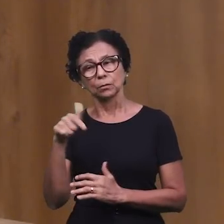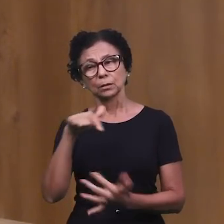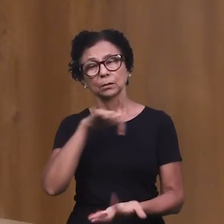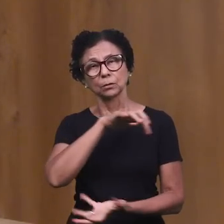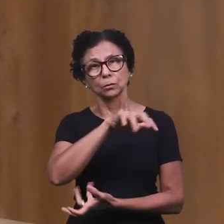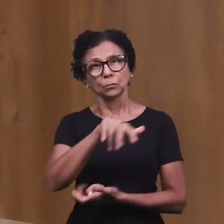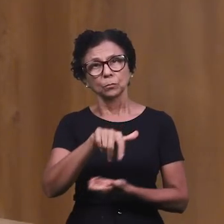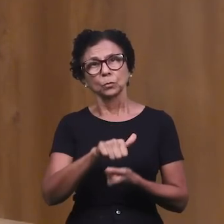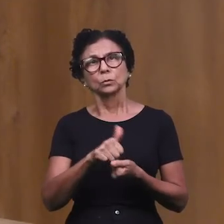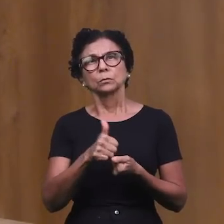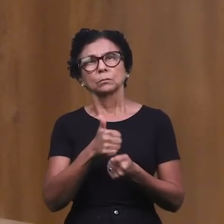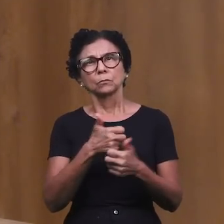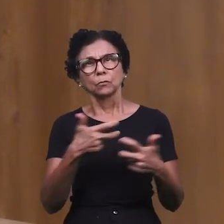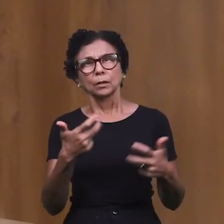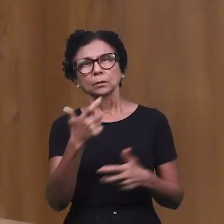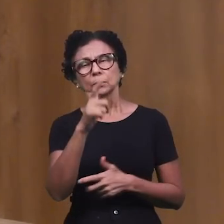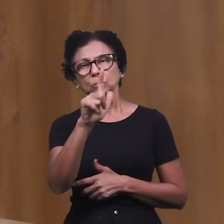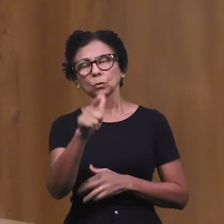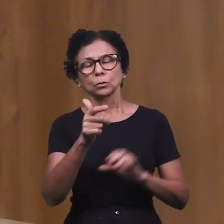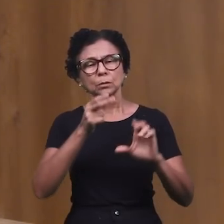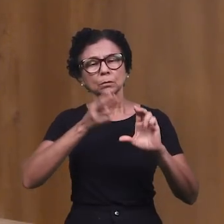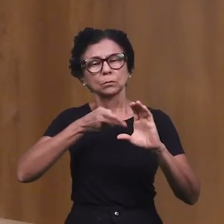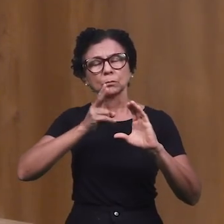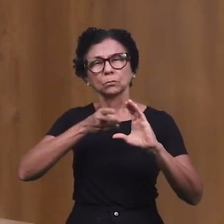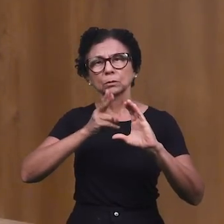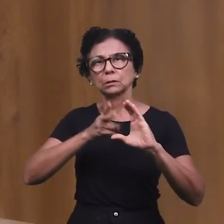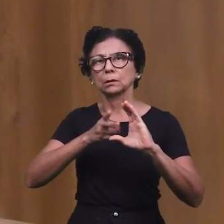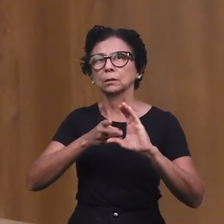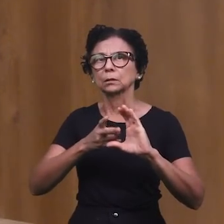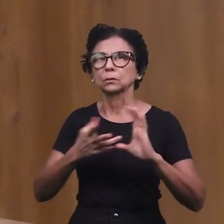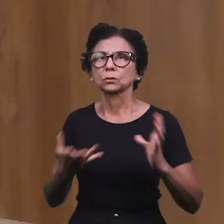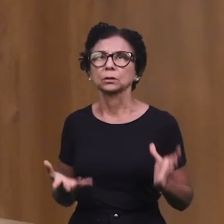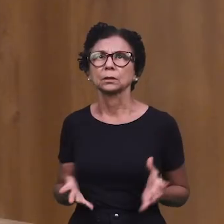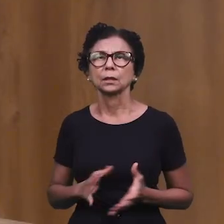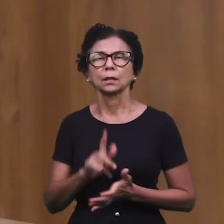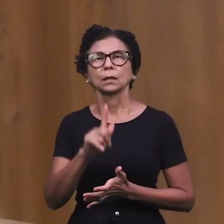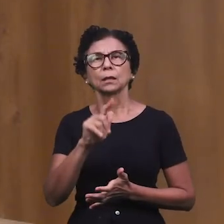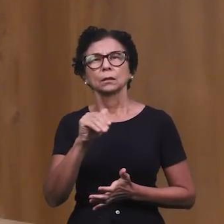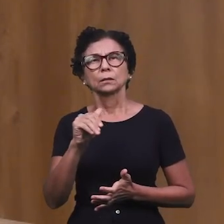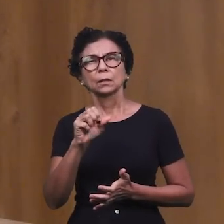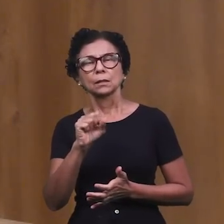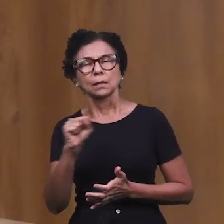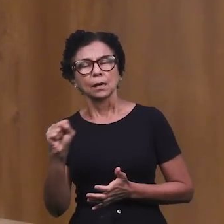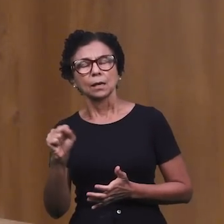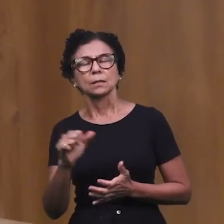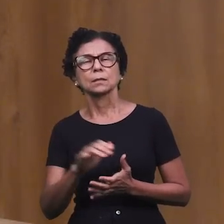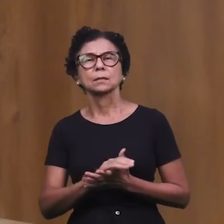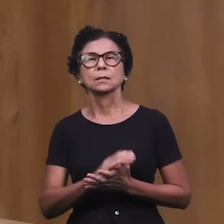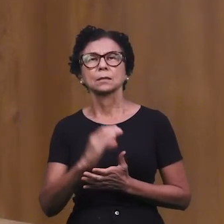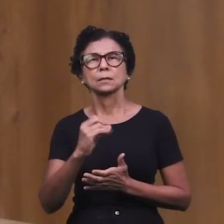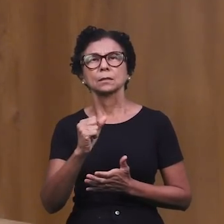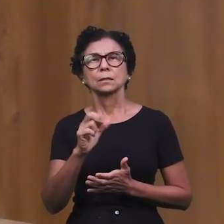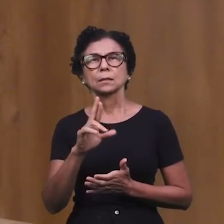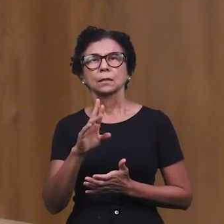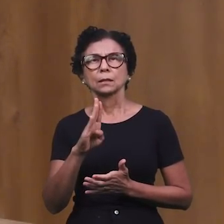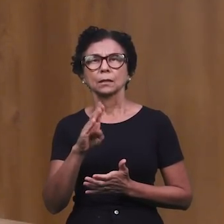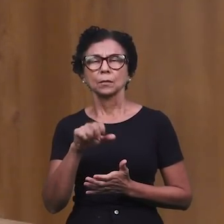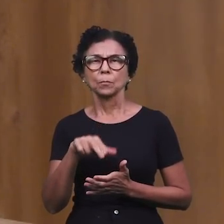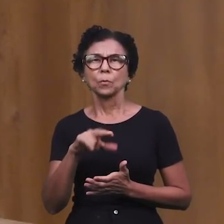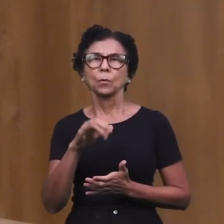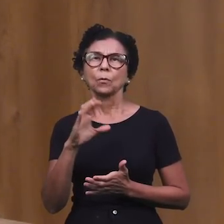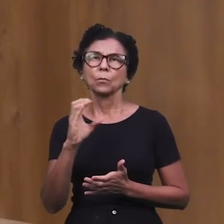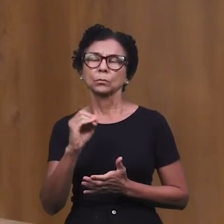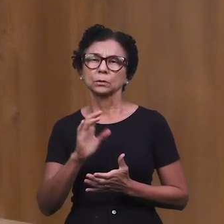planeta. E aí a gente poderia falar de várias outras constantes em relação a isso, né, quantidade de gás carbônico, que é o suficiente para as plantas fazerem